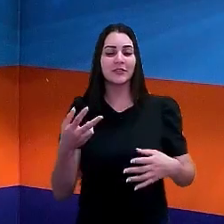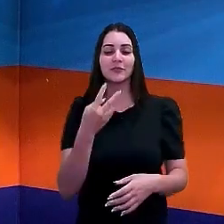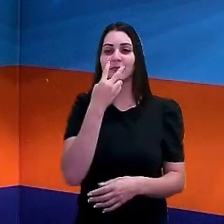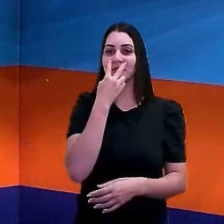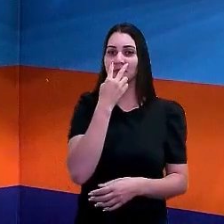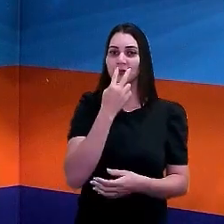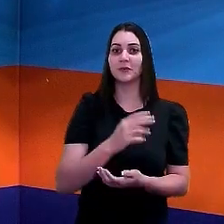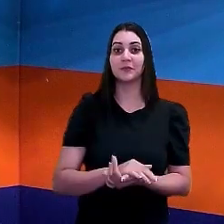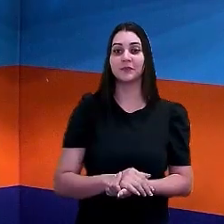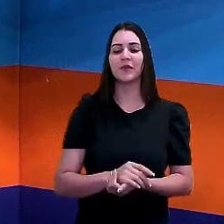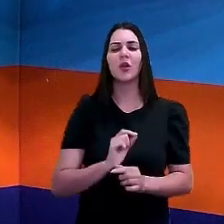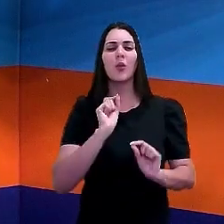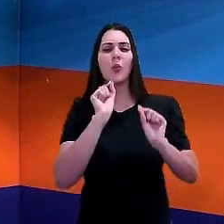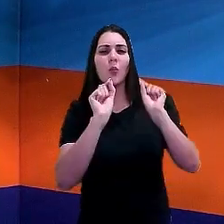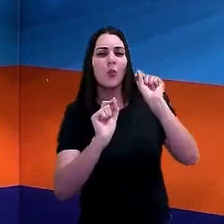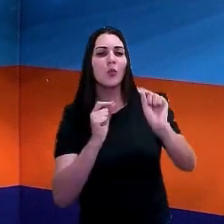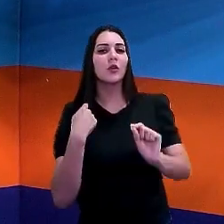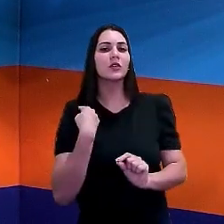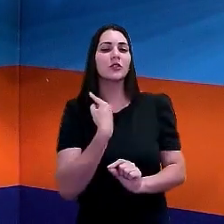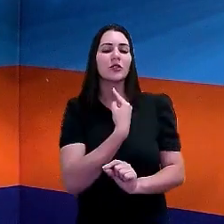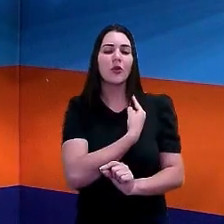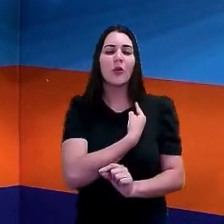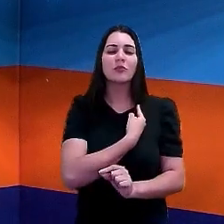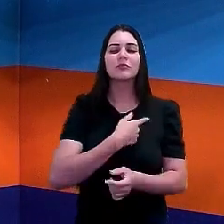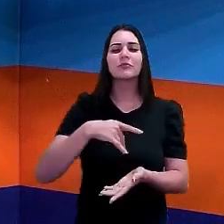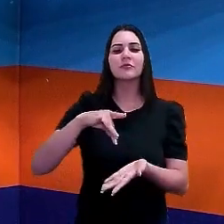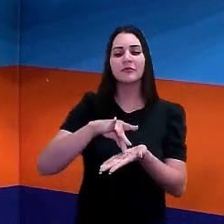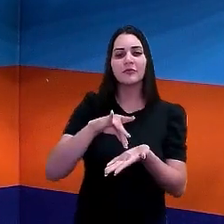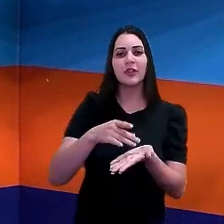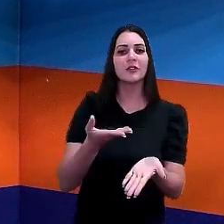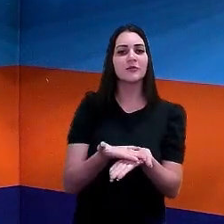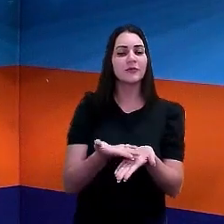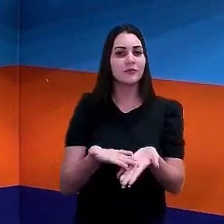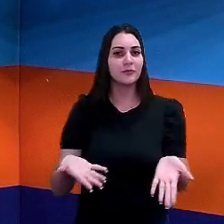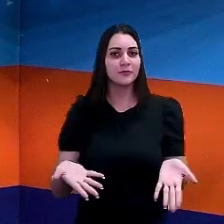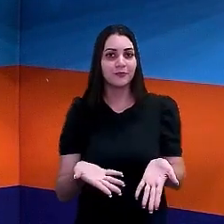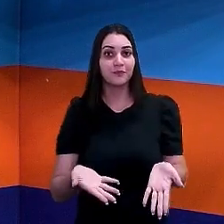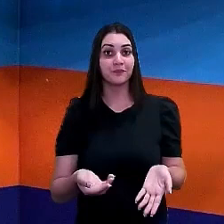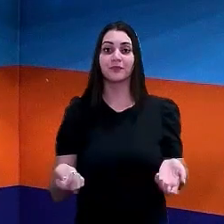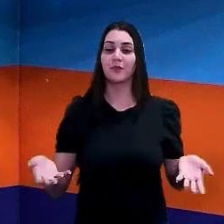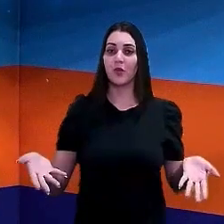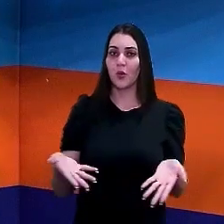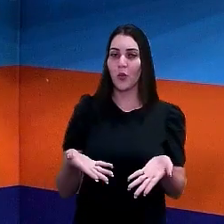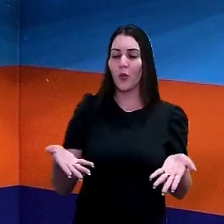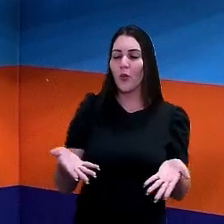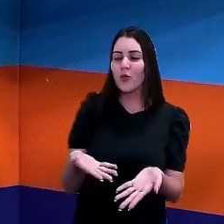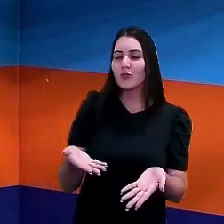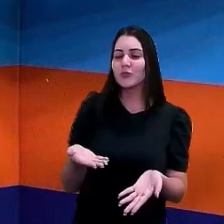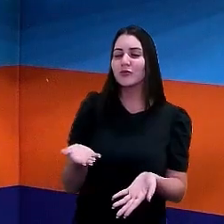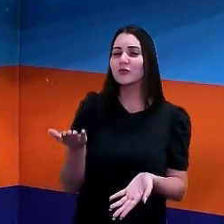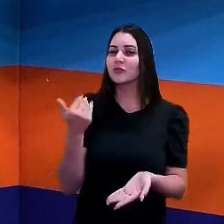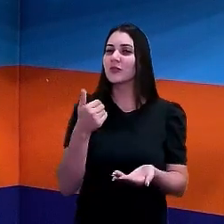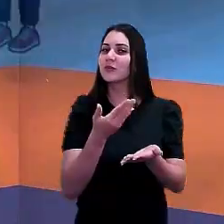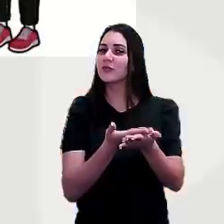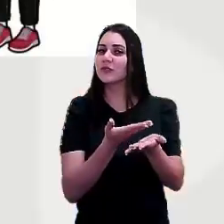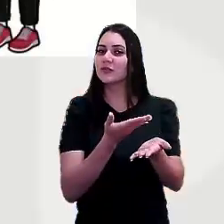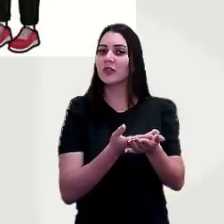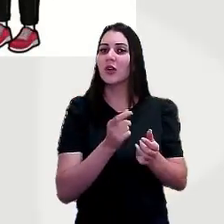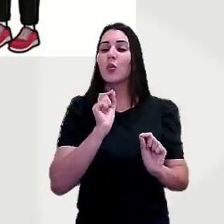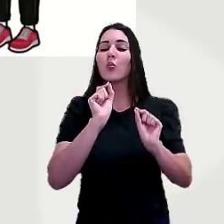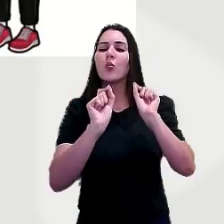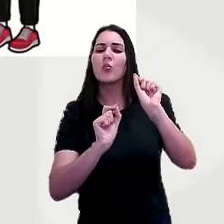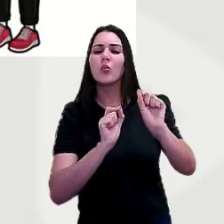Santo Antão. E o que é que nós vamos realmente estudar hoje? Hoje, gente, a gente vai estudar o que é um